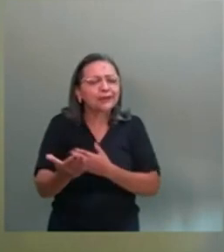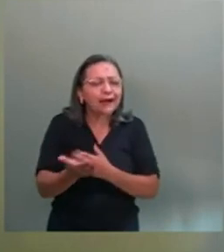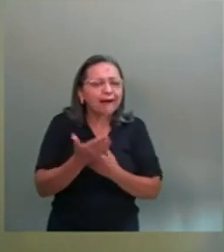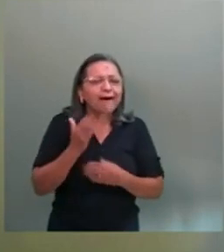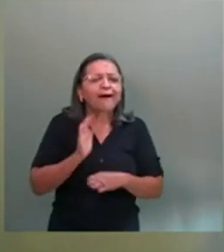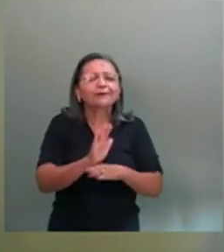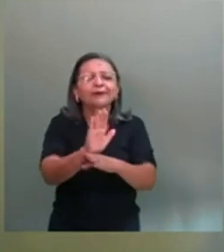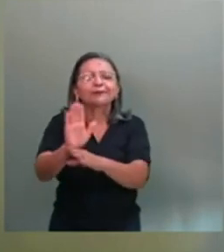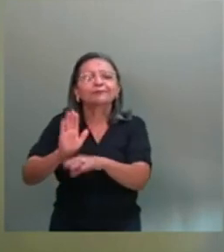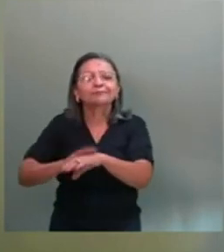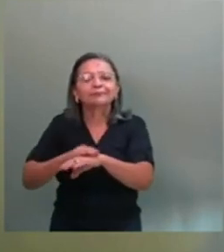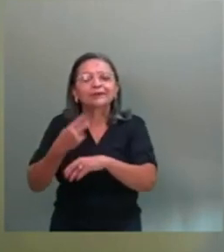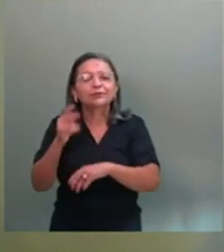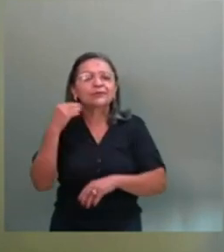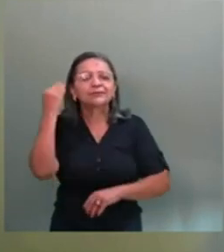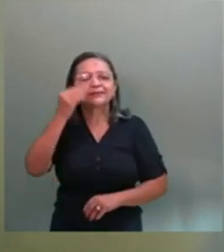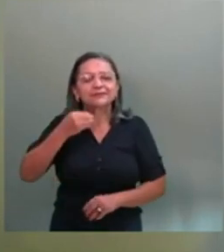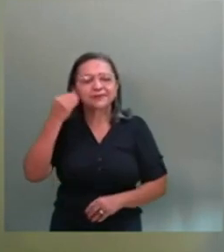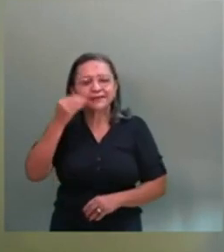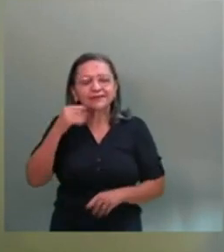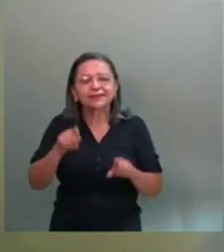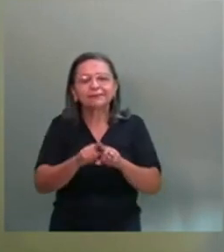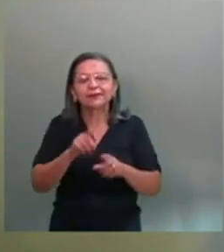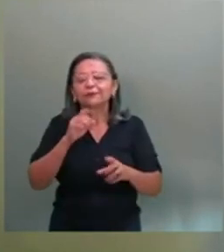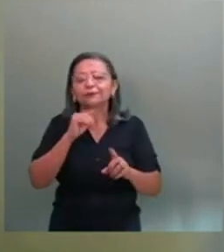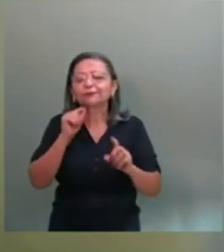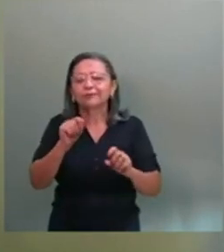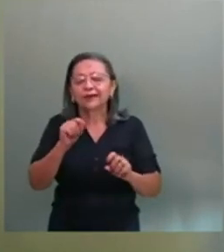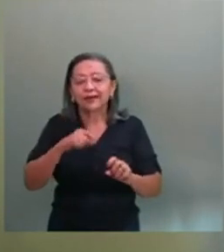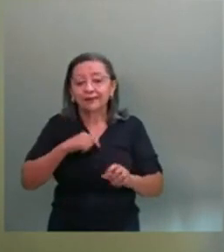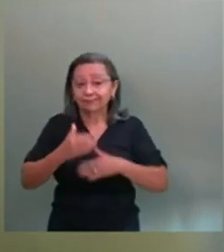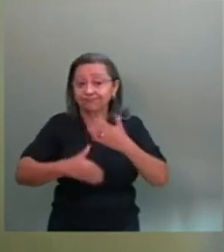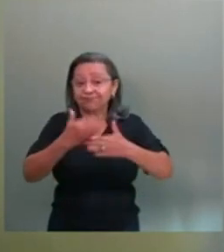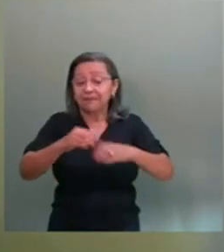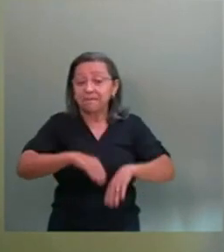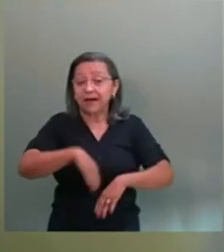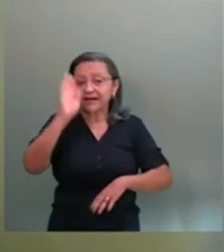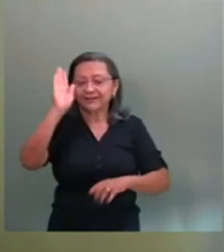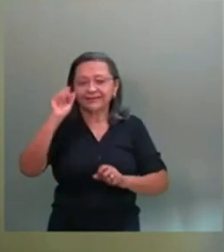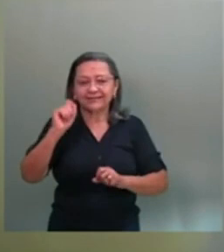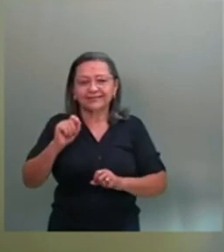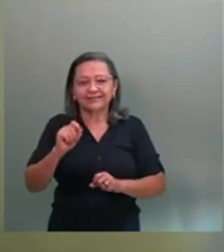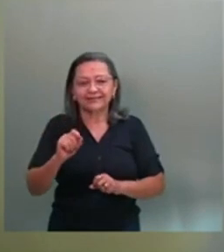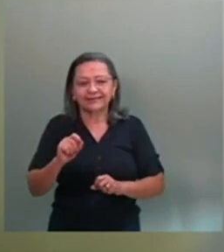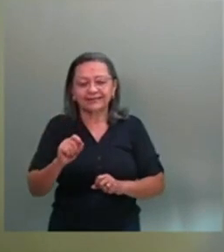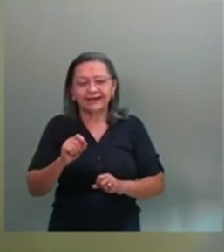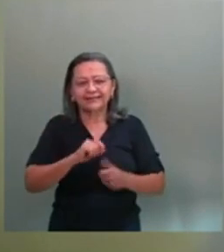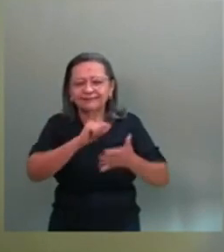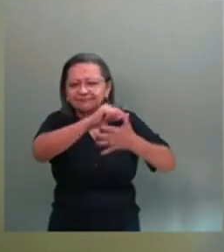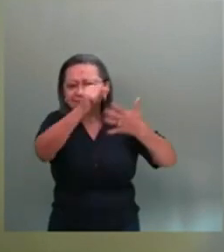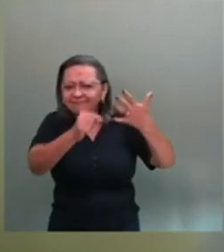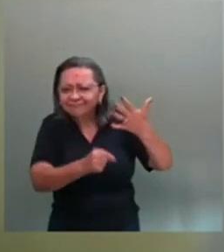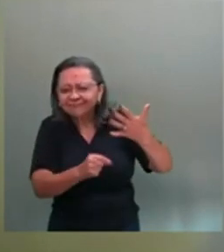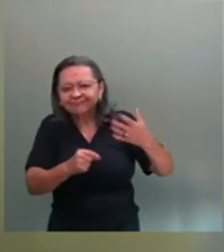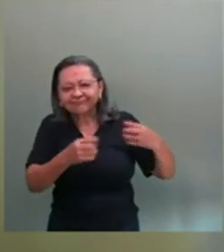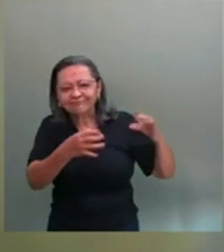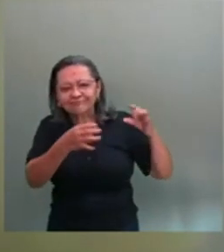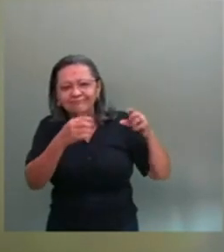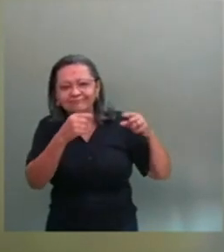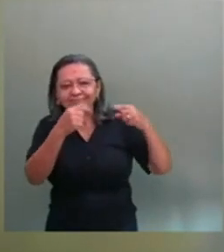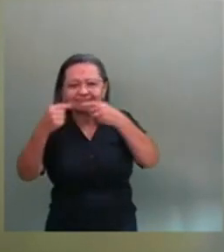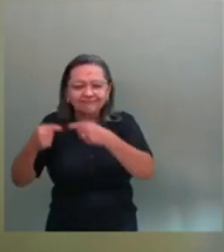com a sua experiência no sentido de alavancar cada vez mais as questões relacionadas